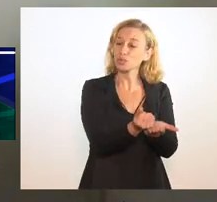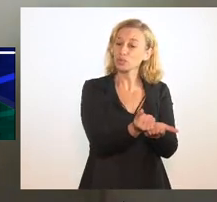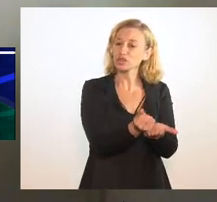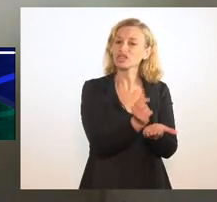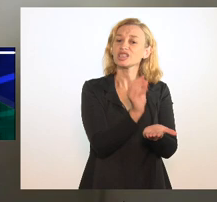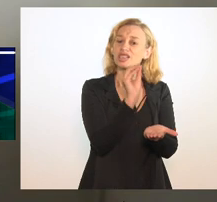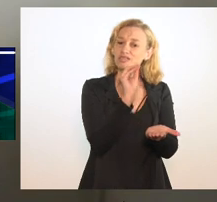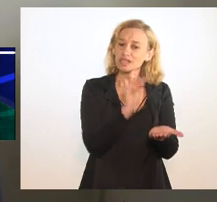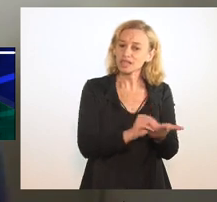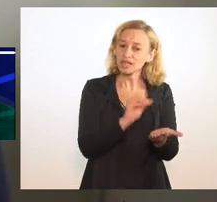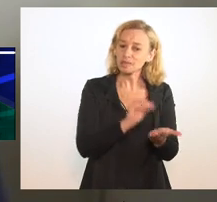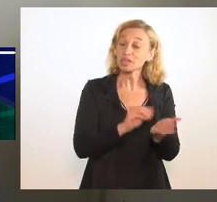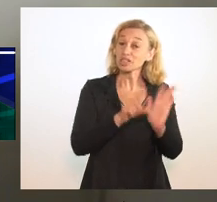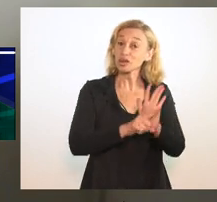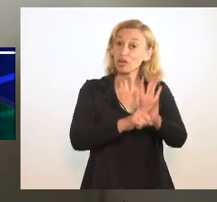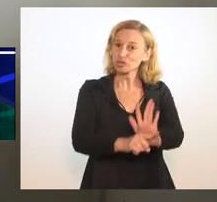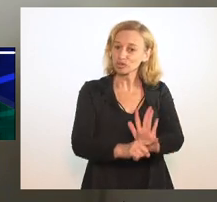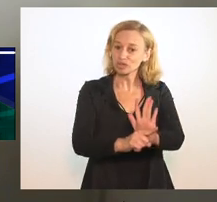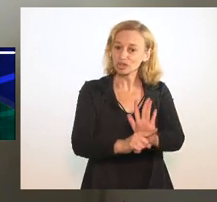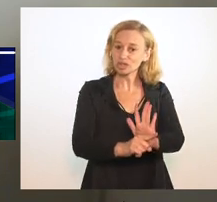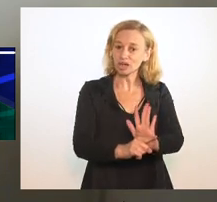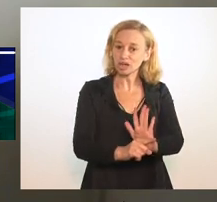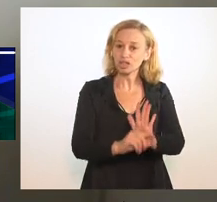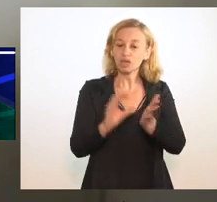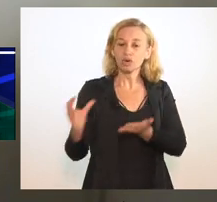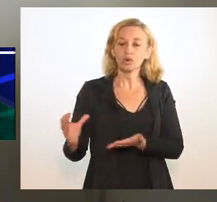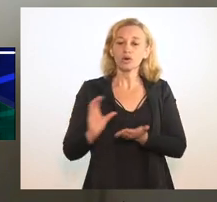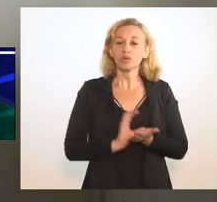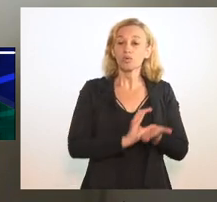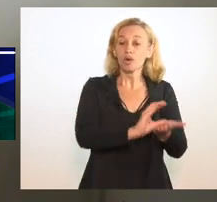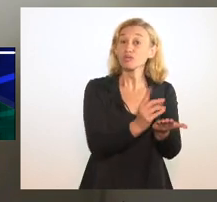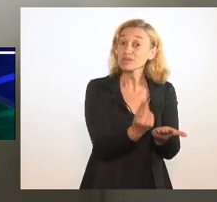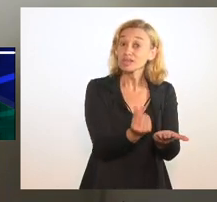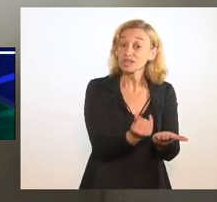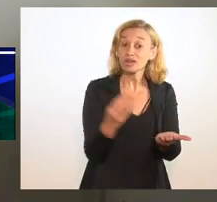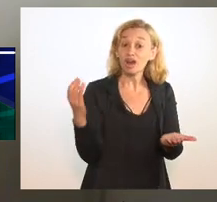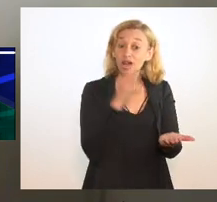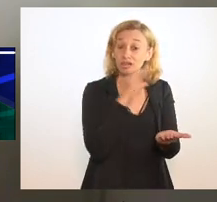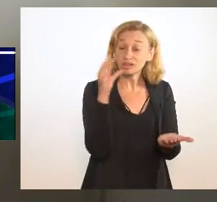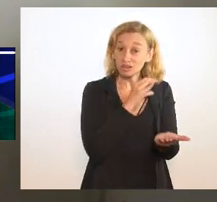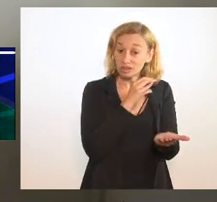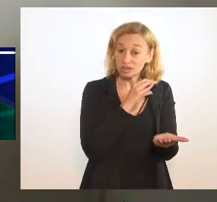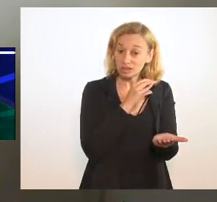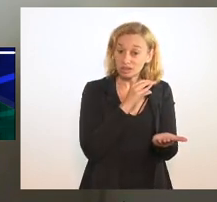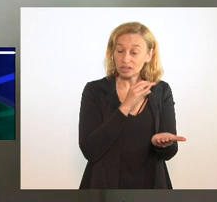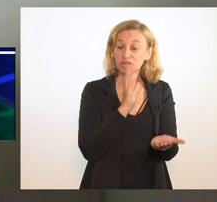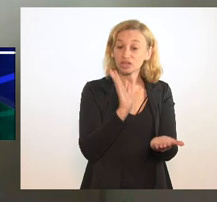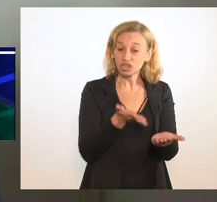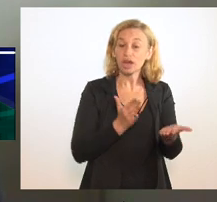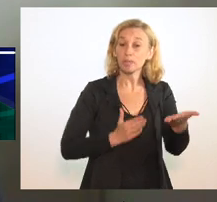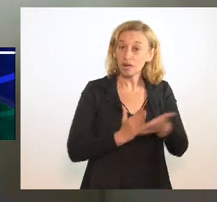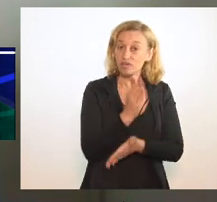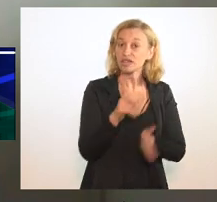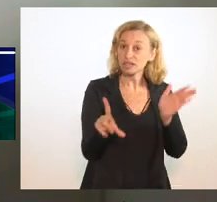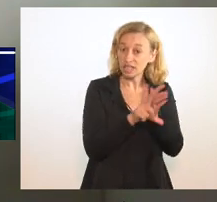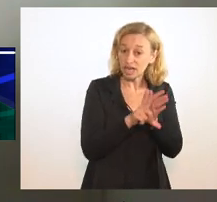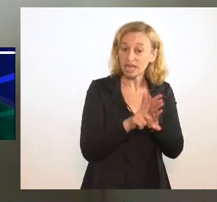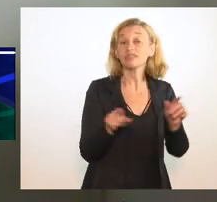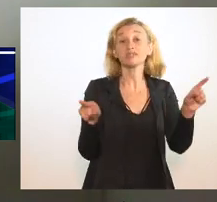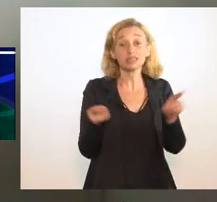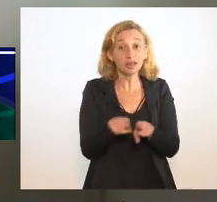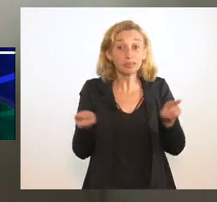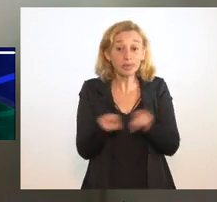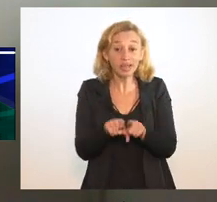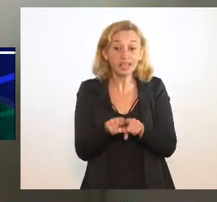irão financiar o auxílio emergencial, constante de lei já aprovada, e